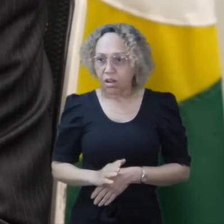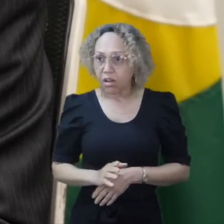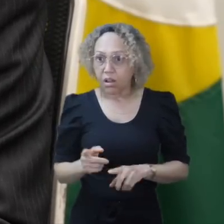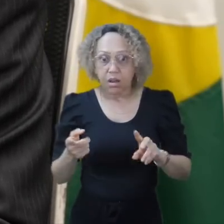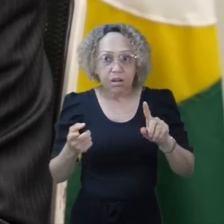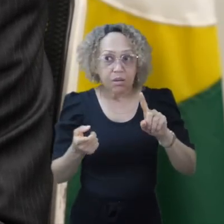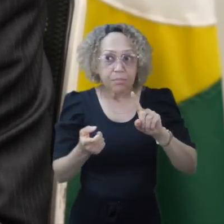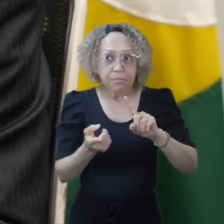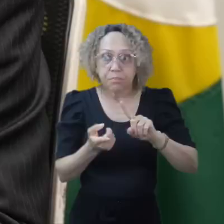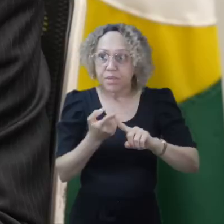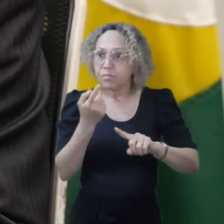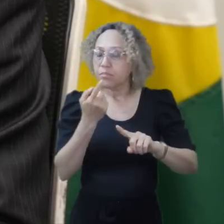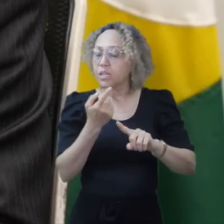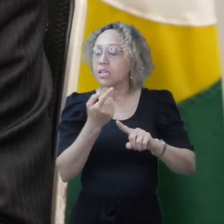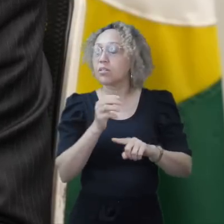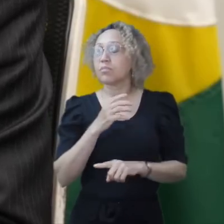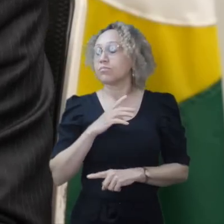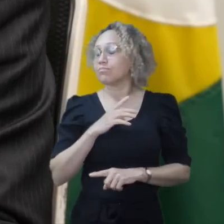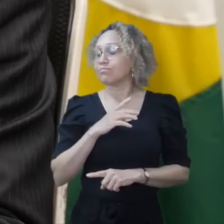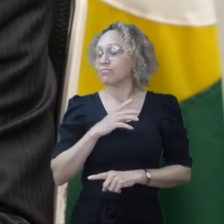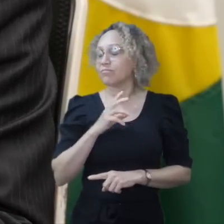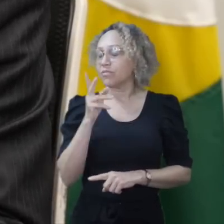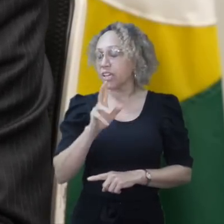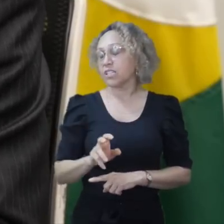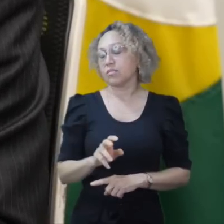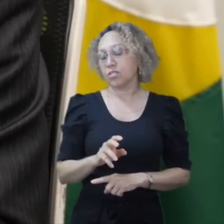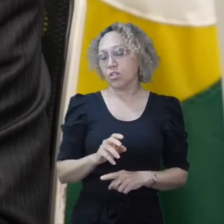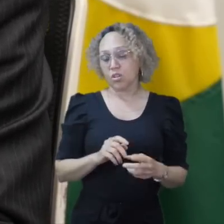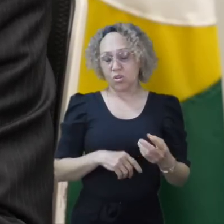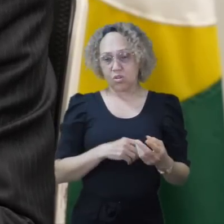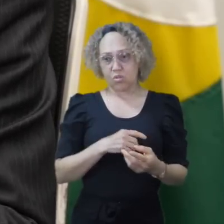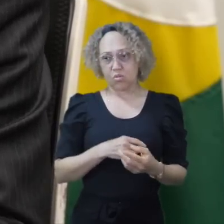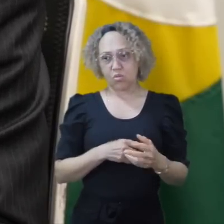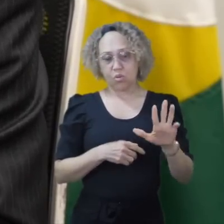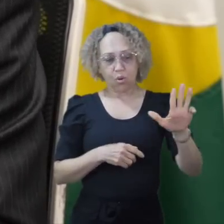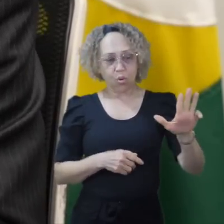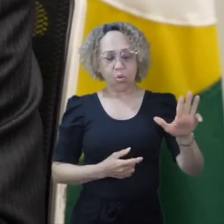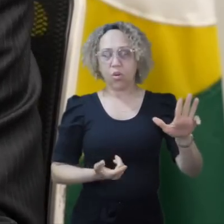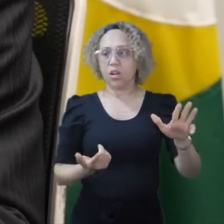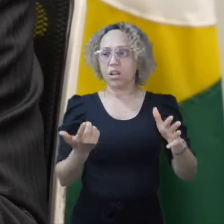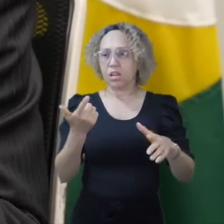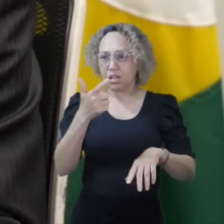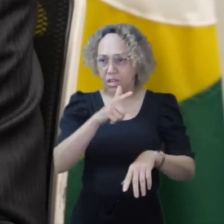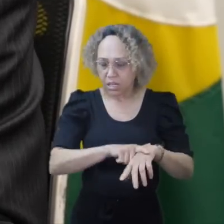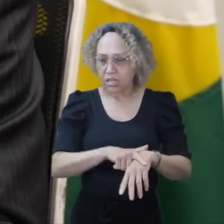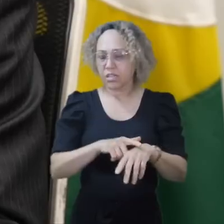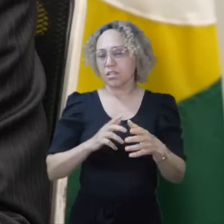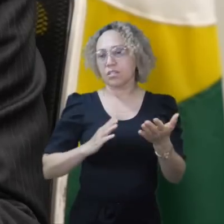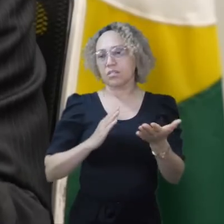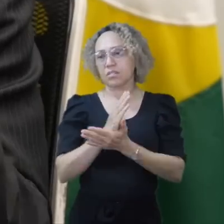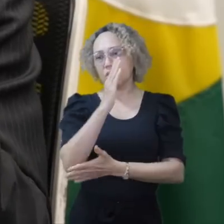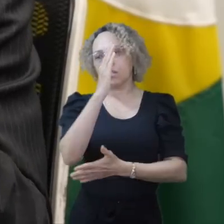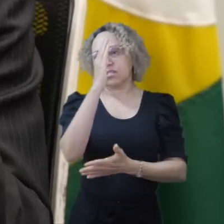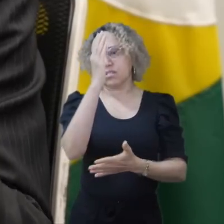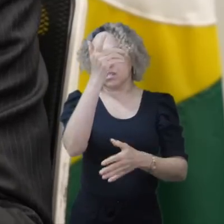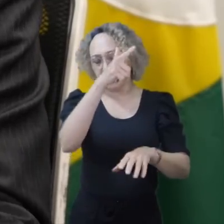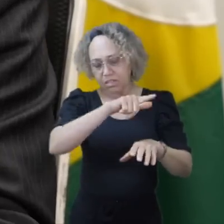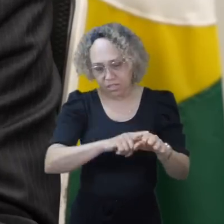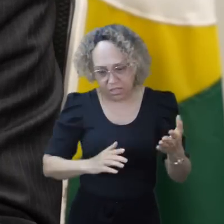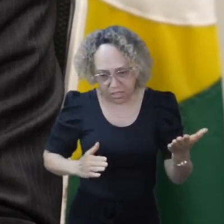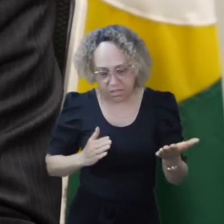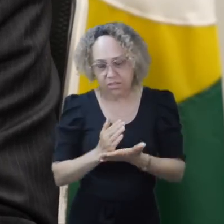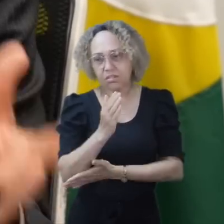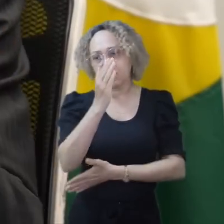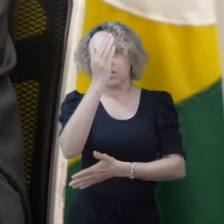3 vezes. Nós elegemos o Lula, reelegemos o Lula, elegemos a Dilma, reelegemos a Dilma, cassaram a